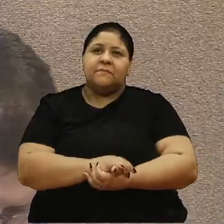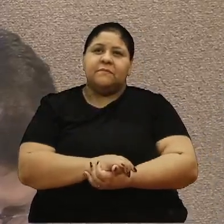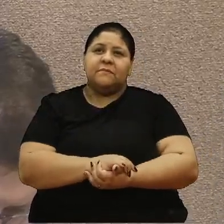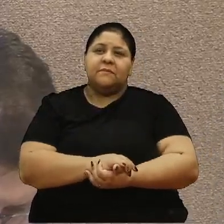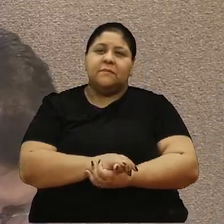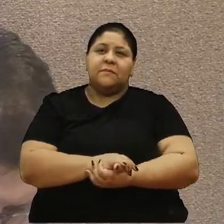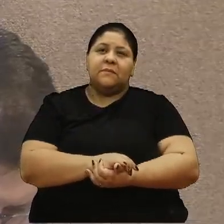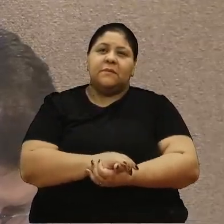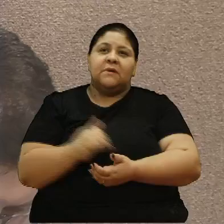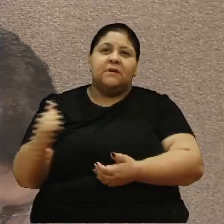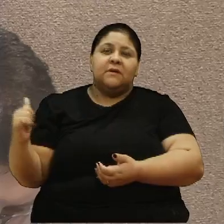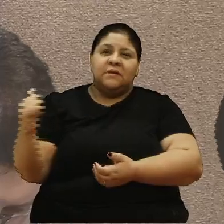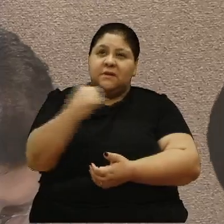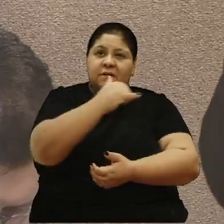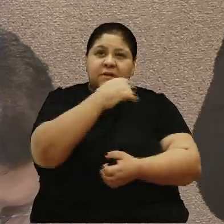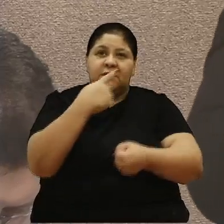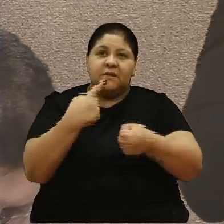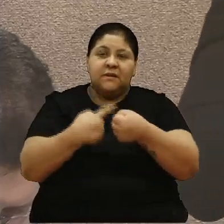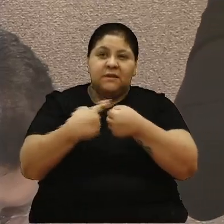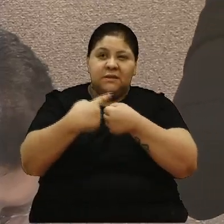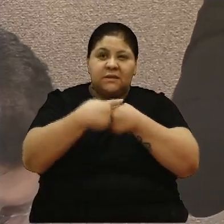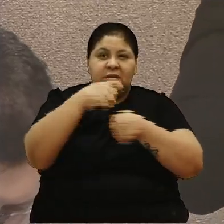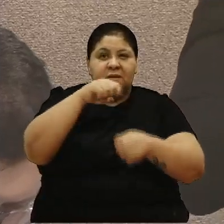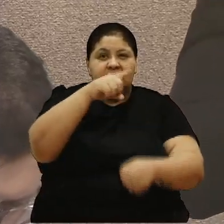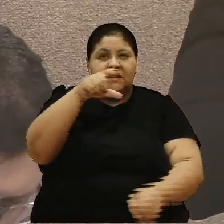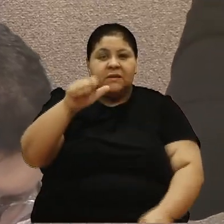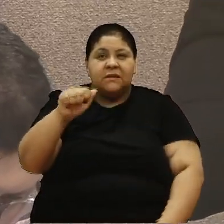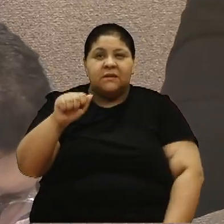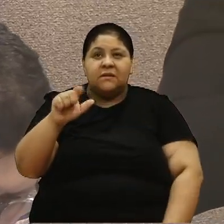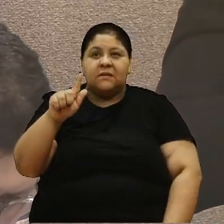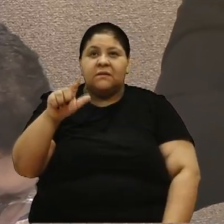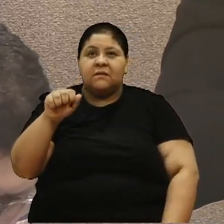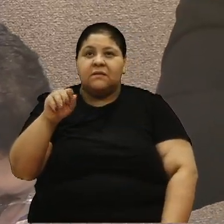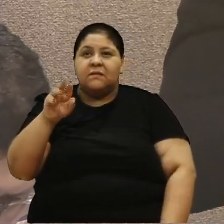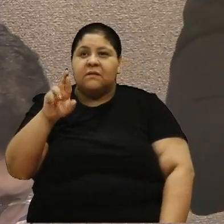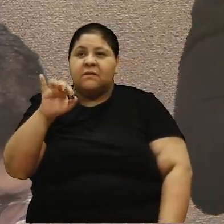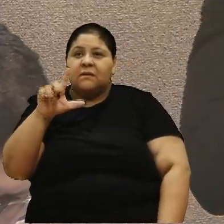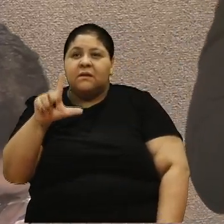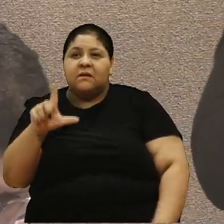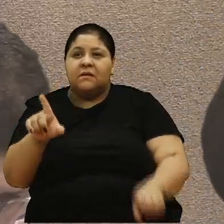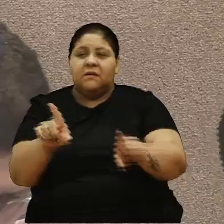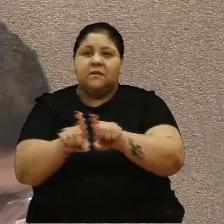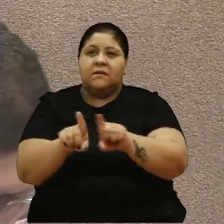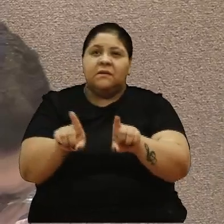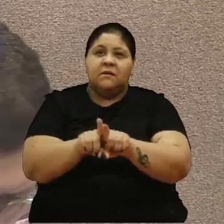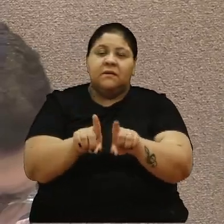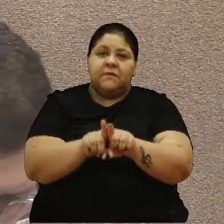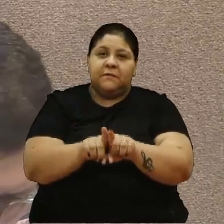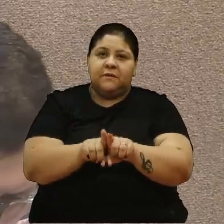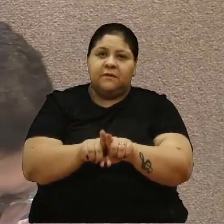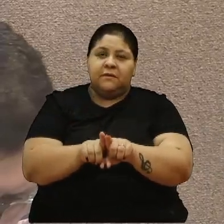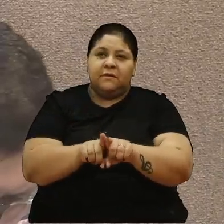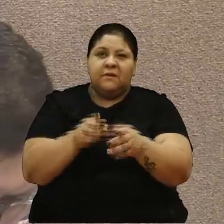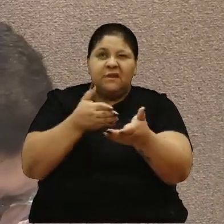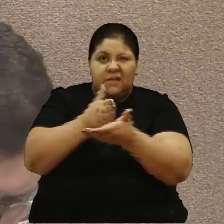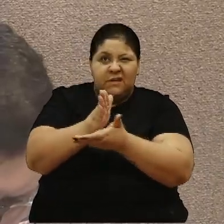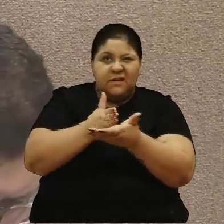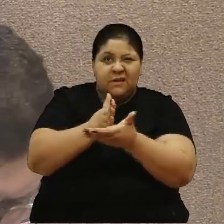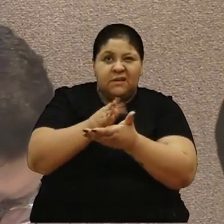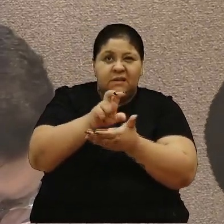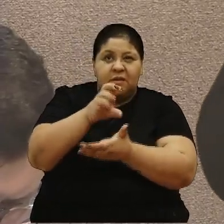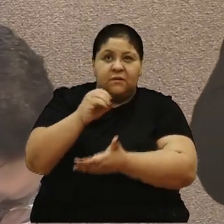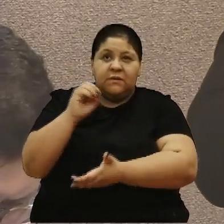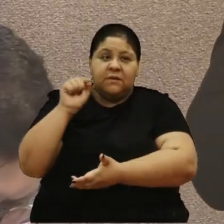ao aeroporto lá da cidade de São Gabriel da Cachoeira, na fronteira com o Brasil, Venezuela e Colômbia. Uma cidade de 50